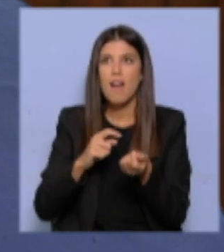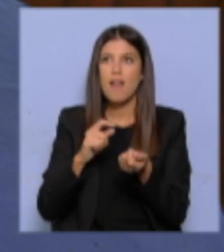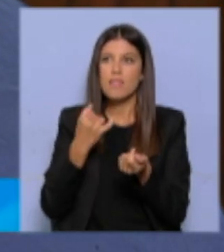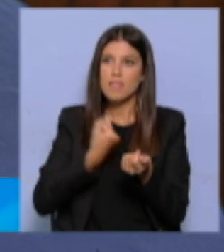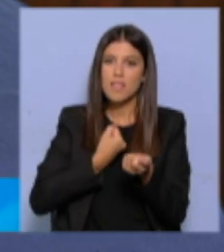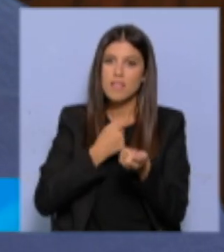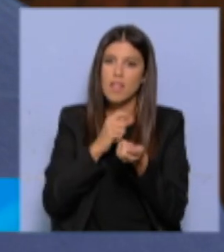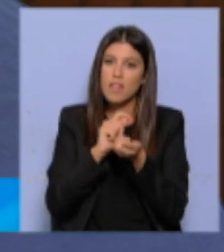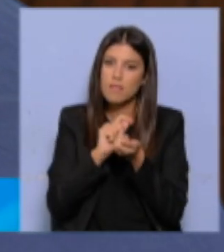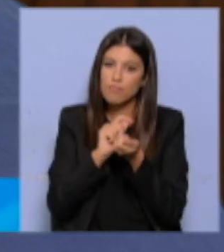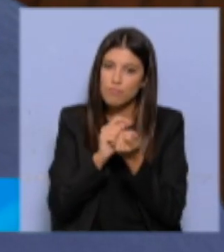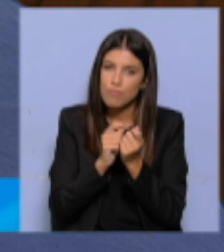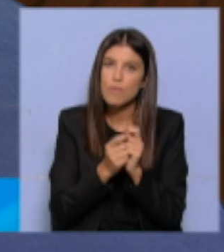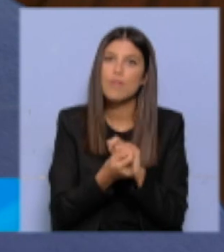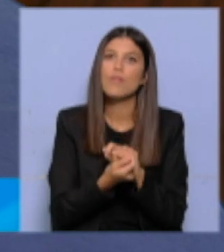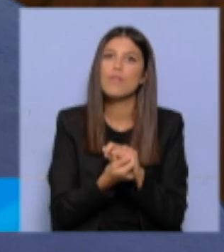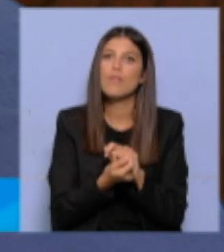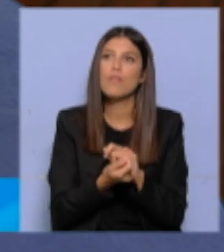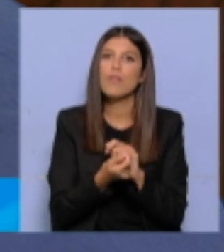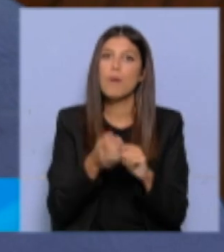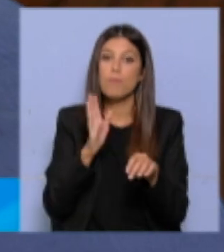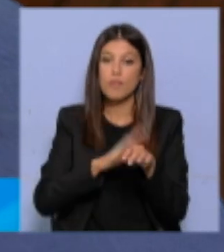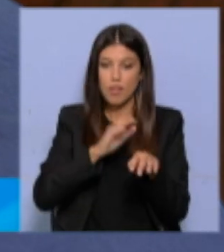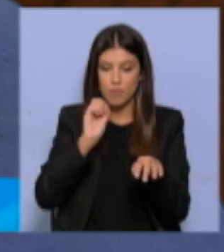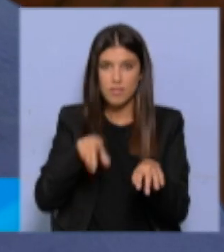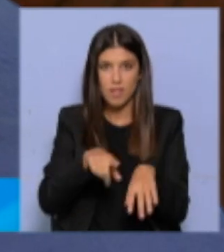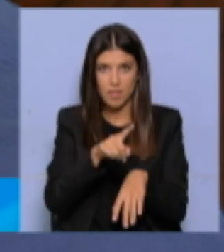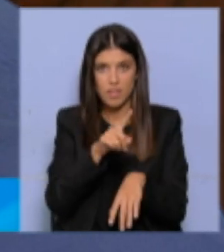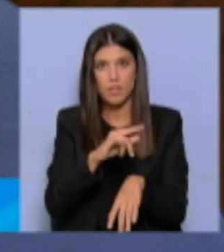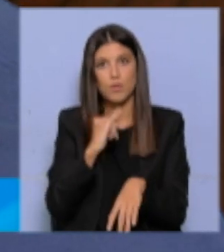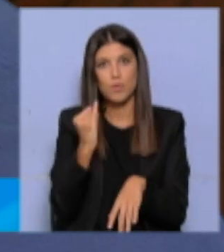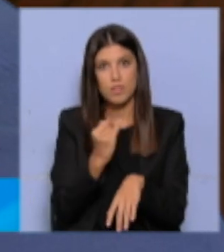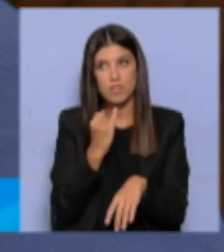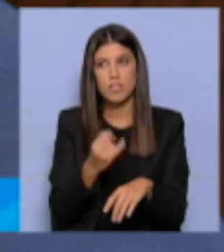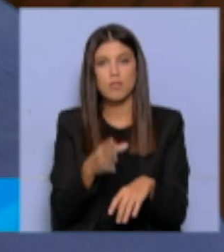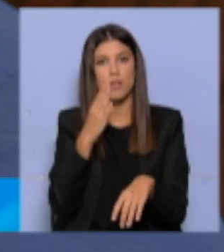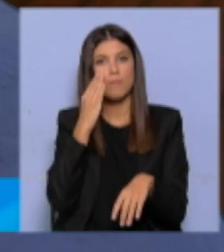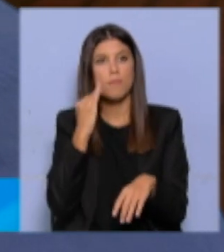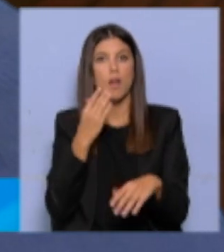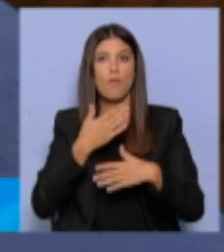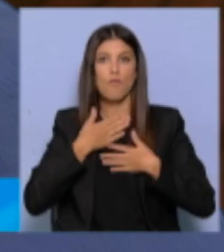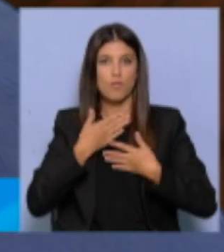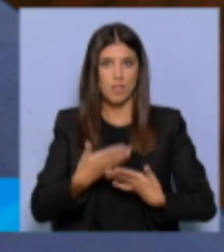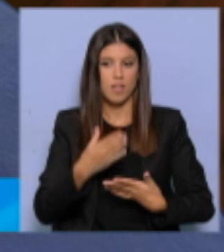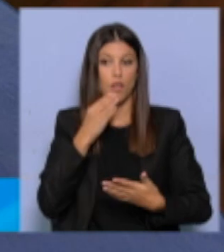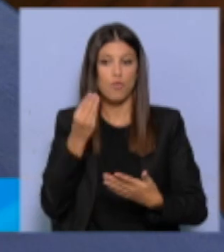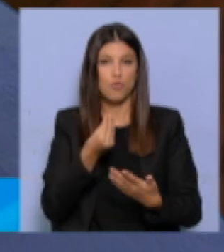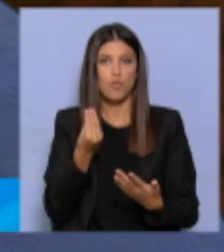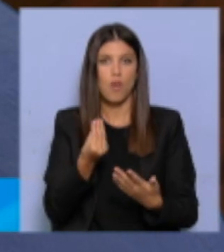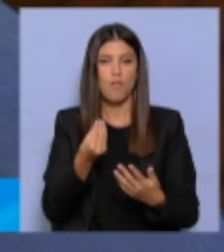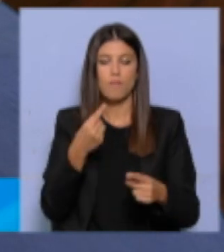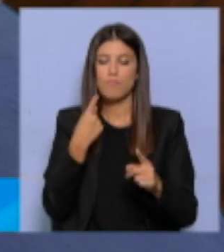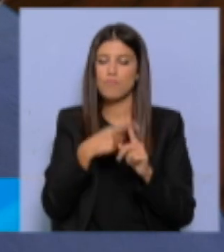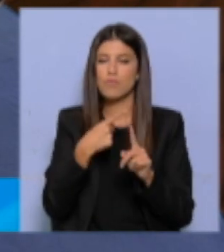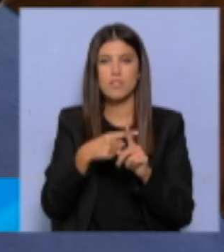identidade. E por isso os institutos consideram esse voluntariado dos jovens algo muito positivo e uma